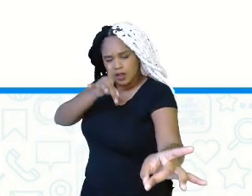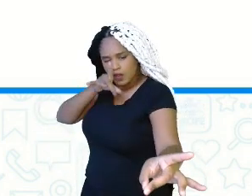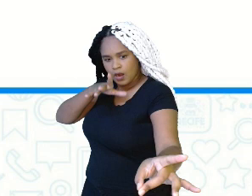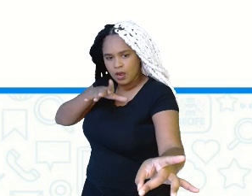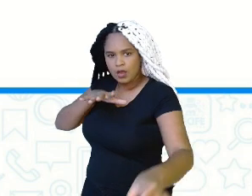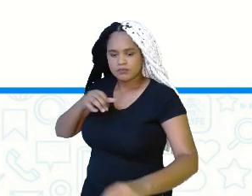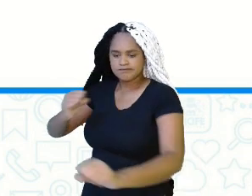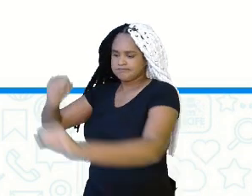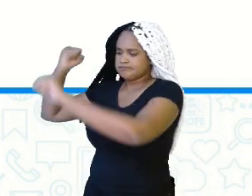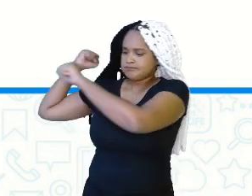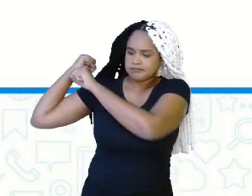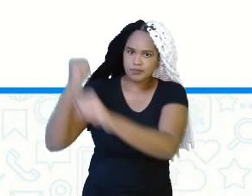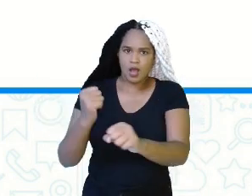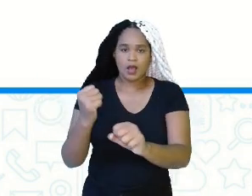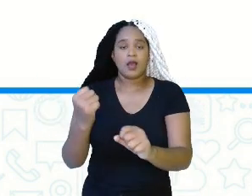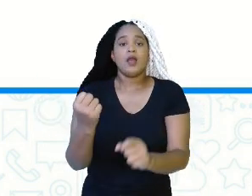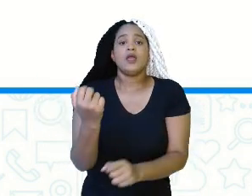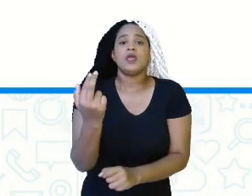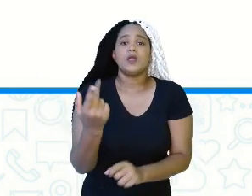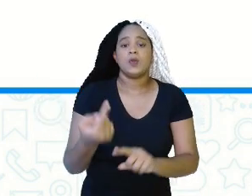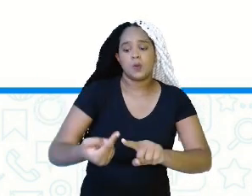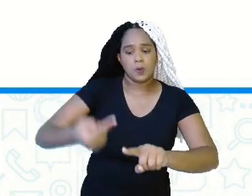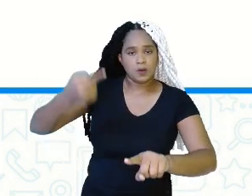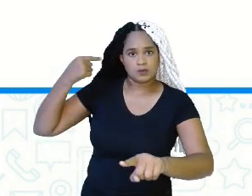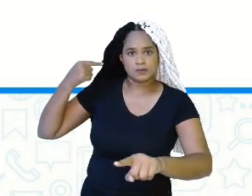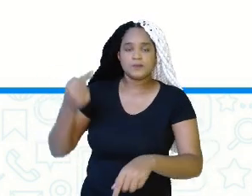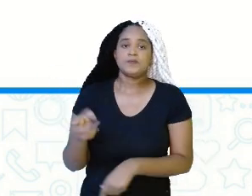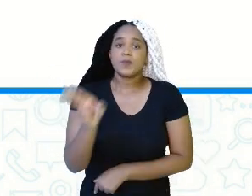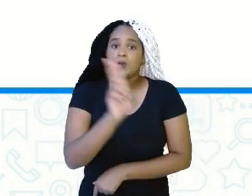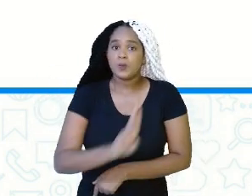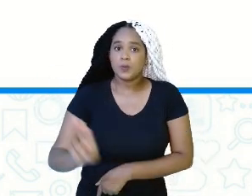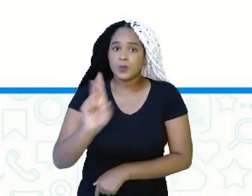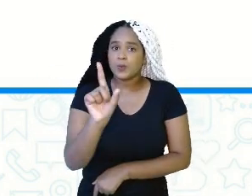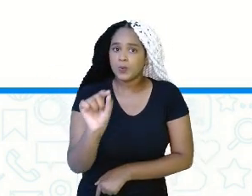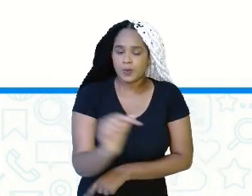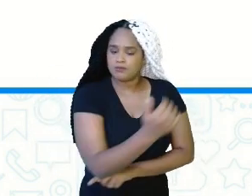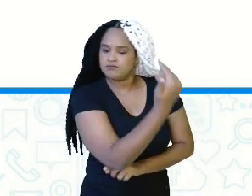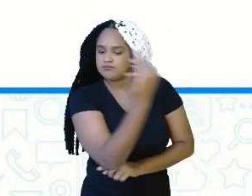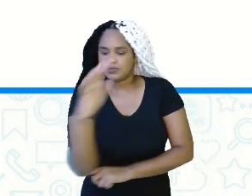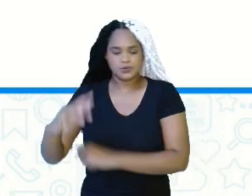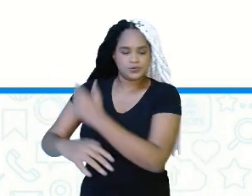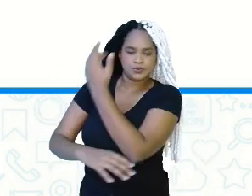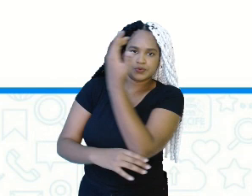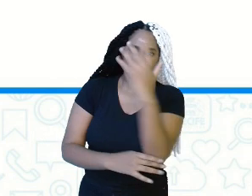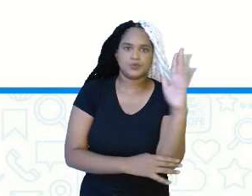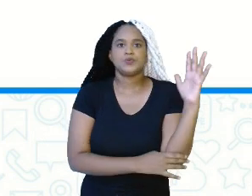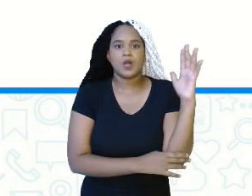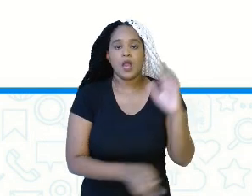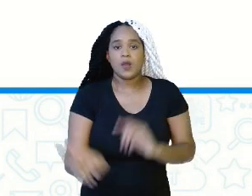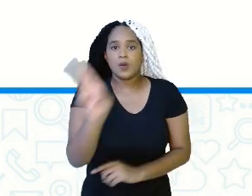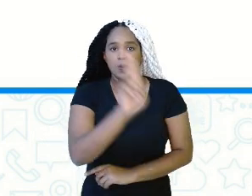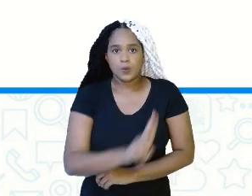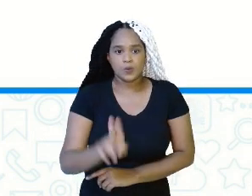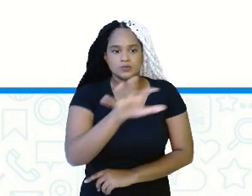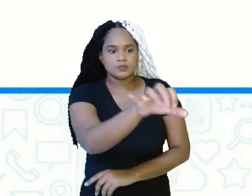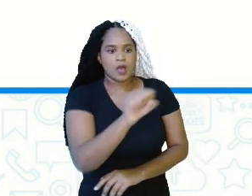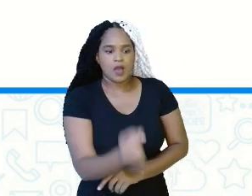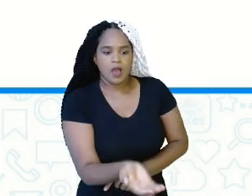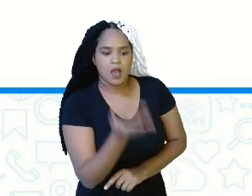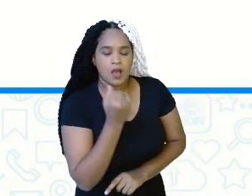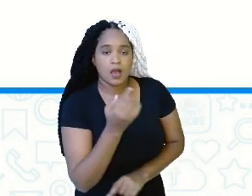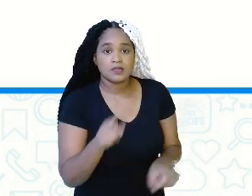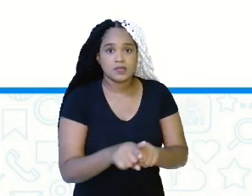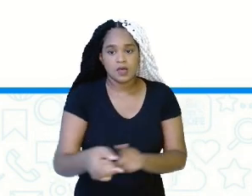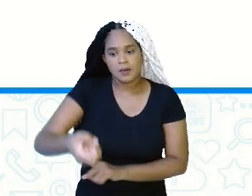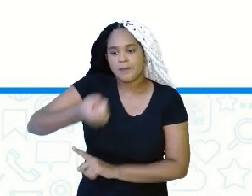ancestrais. Isso é bem interessante. Eles cultivam plantas que utilizam como alimentos e